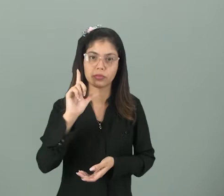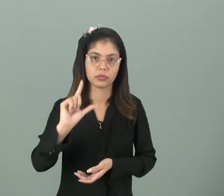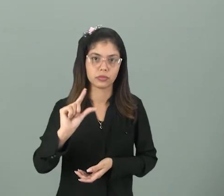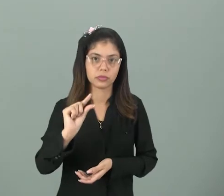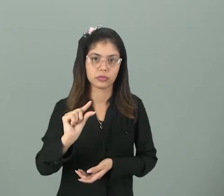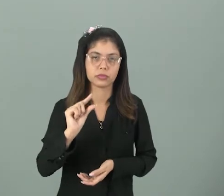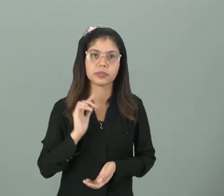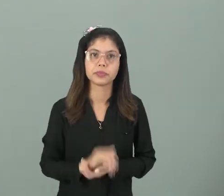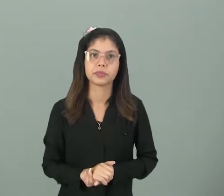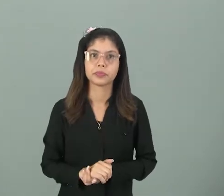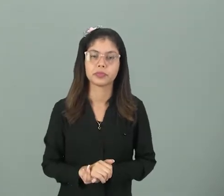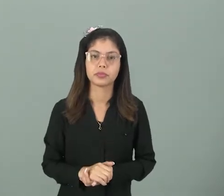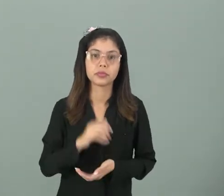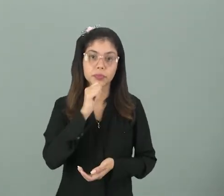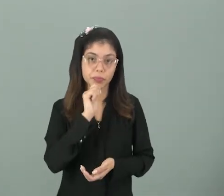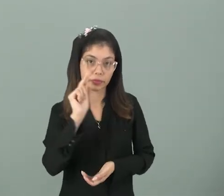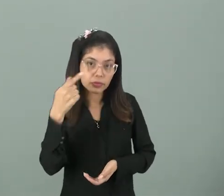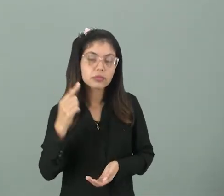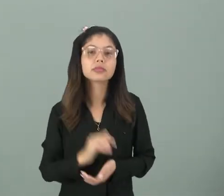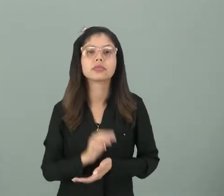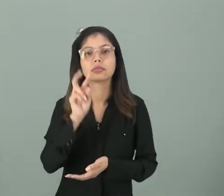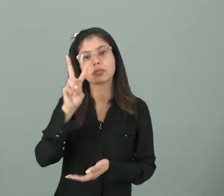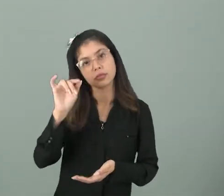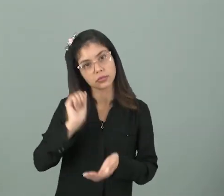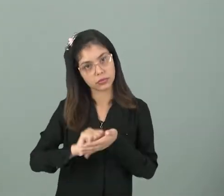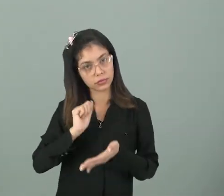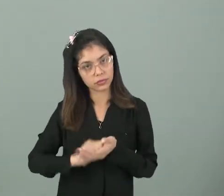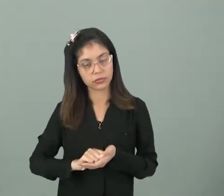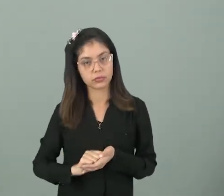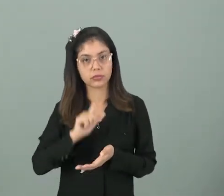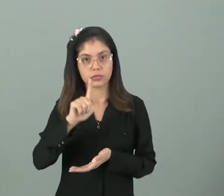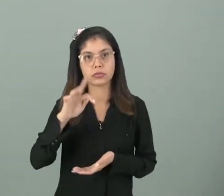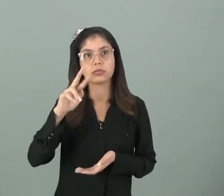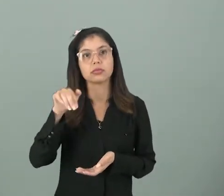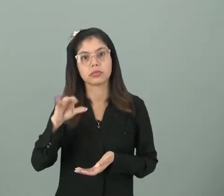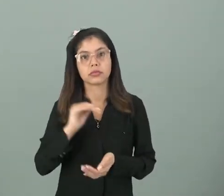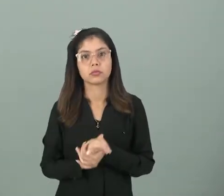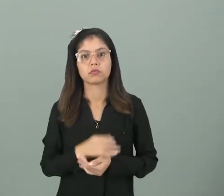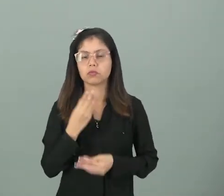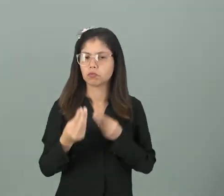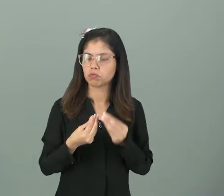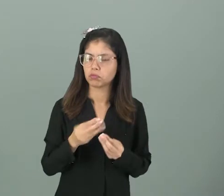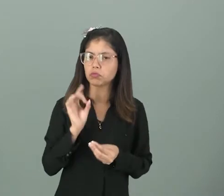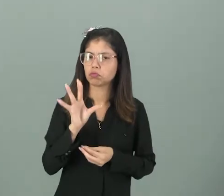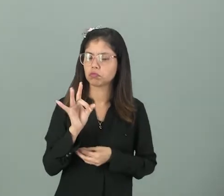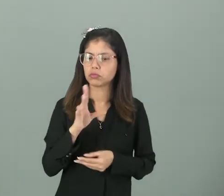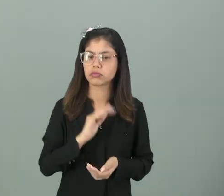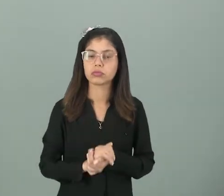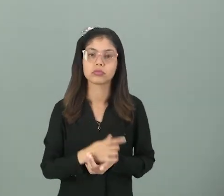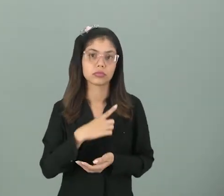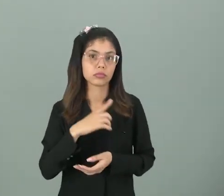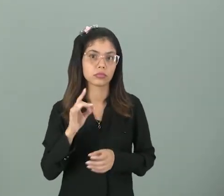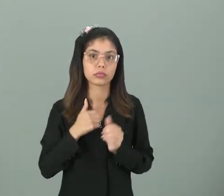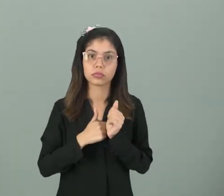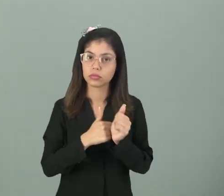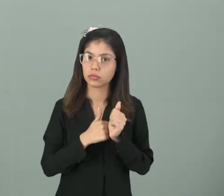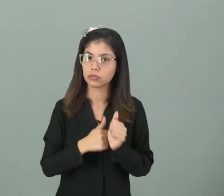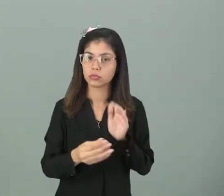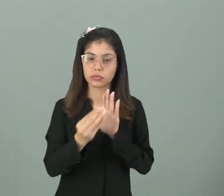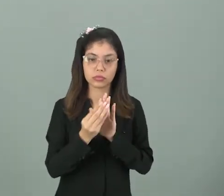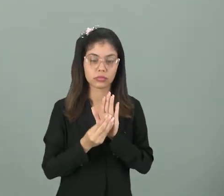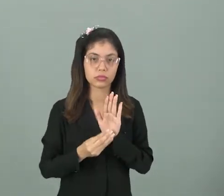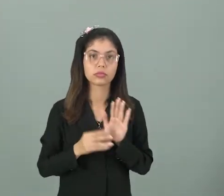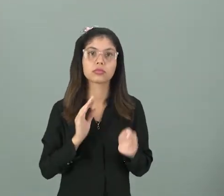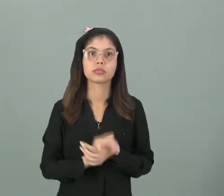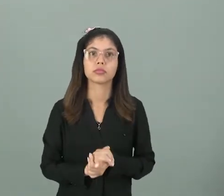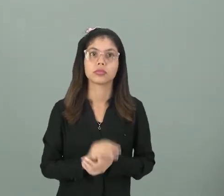letra minúscula. Além disso, vai ser escrito no latim e somente quando você tem esses dois termos aí seguindo essas regras, você vai chegar